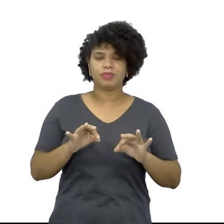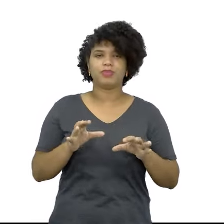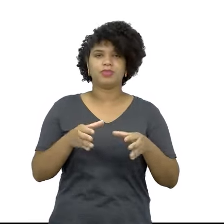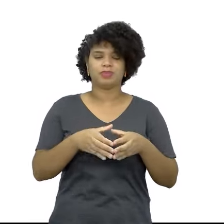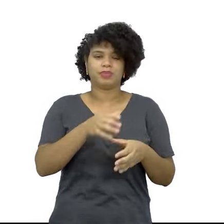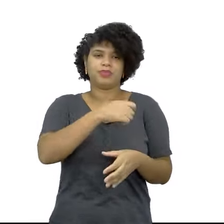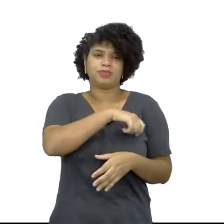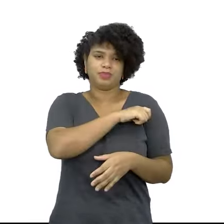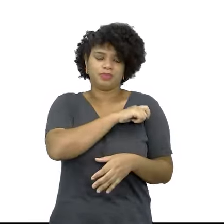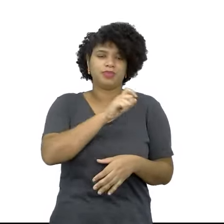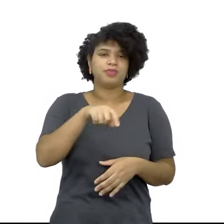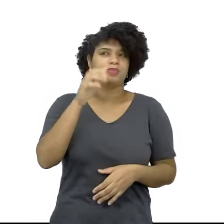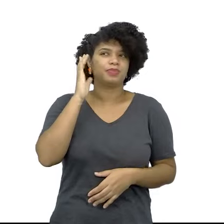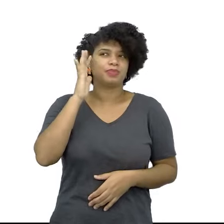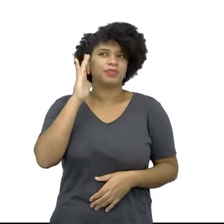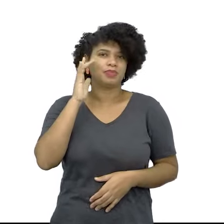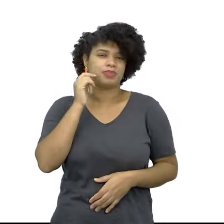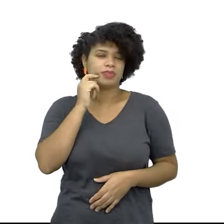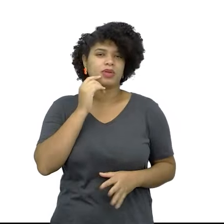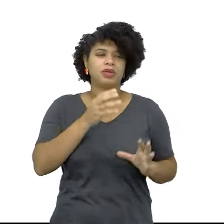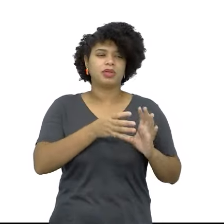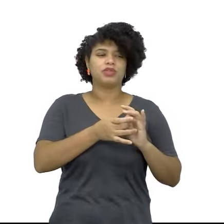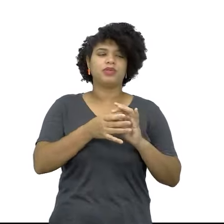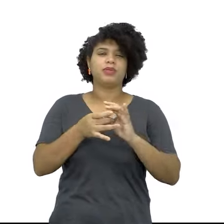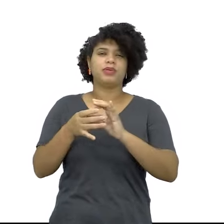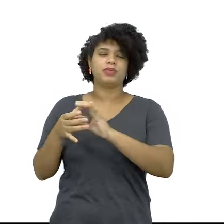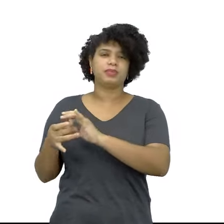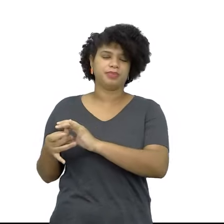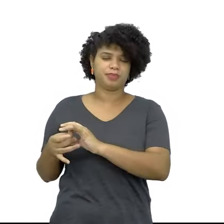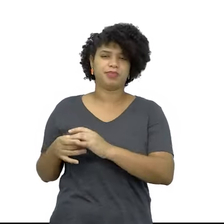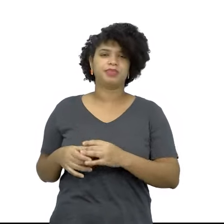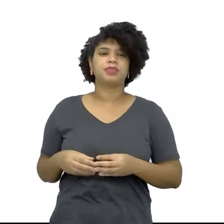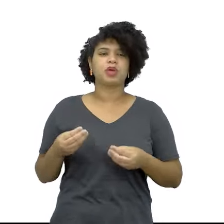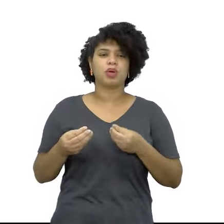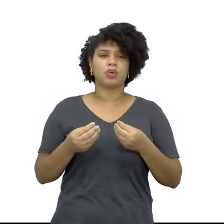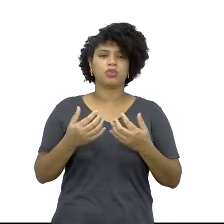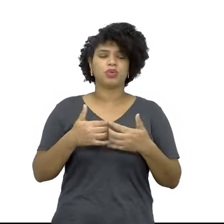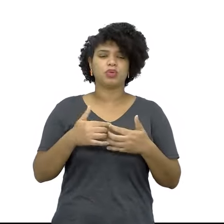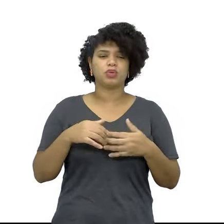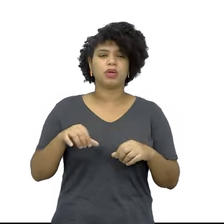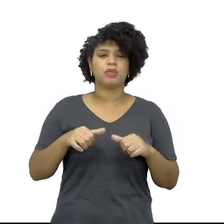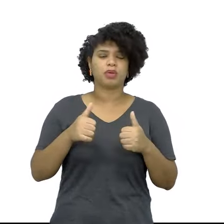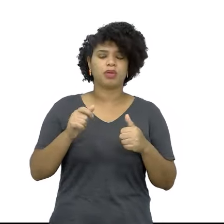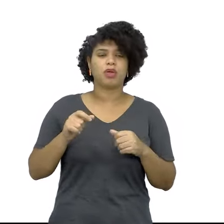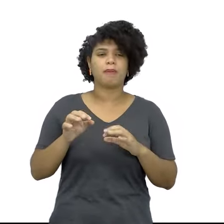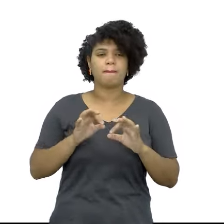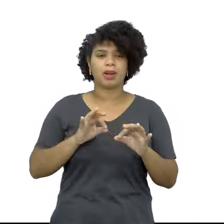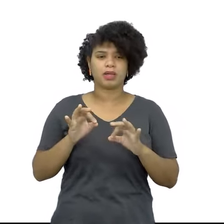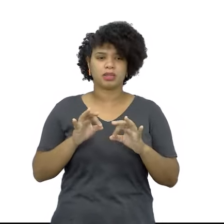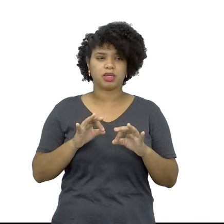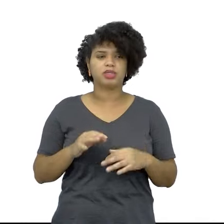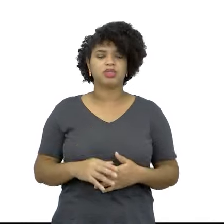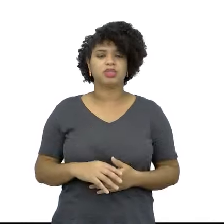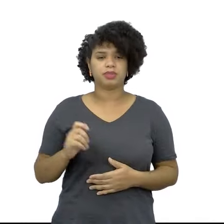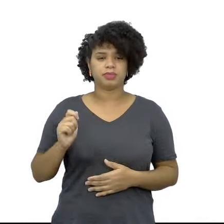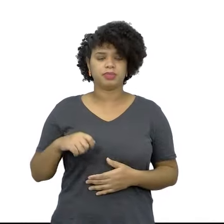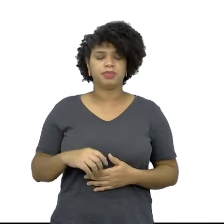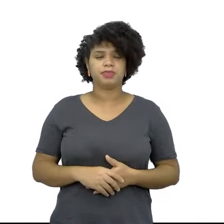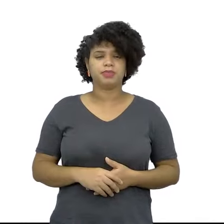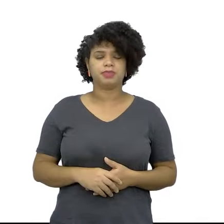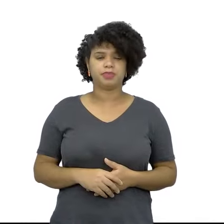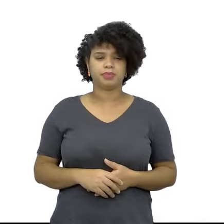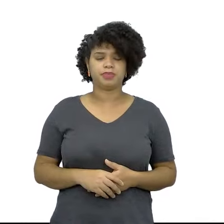pensar conforme o contexto aí da escola de vocês, como isso fica melhor para ser planejado, para ser ajustado,